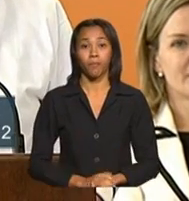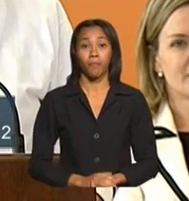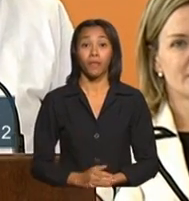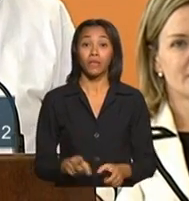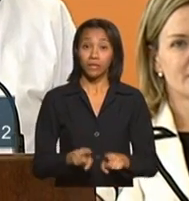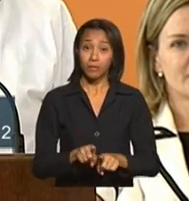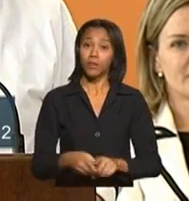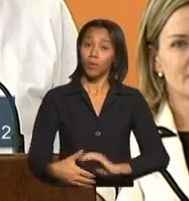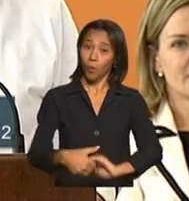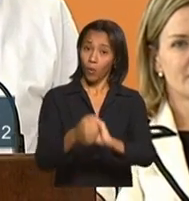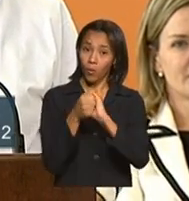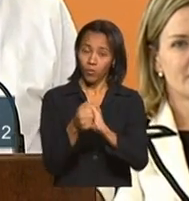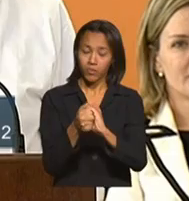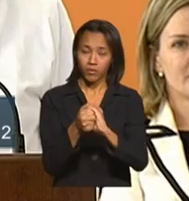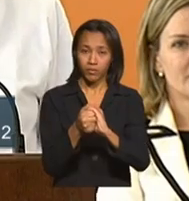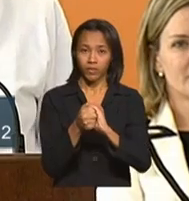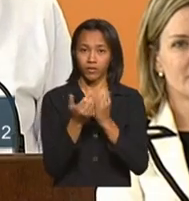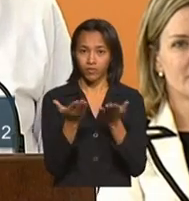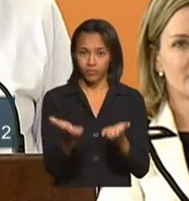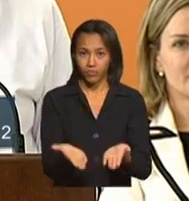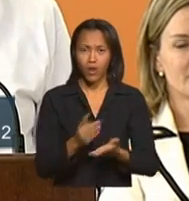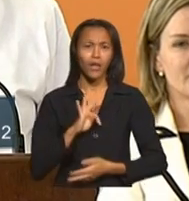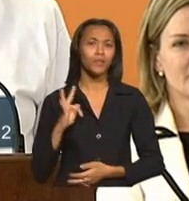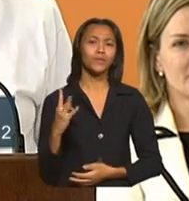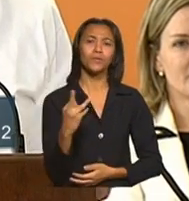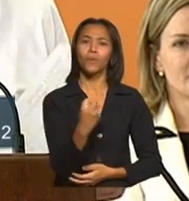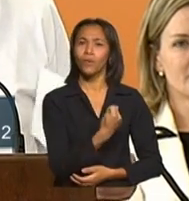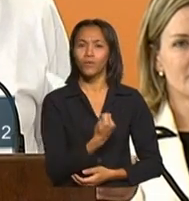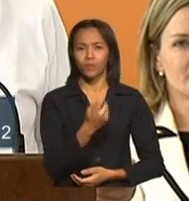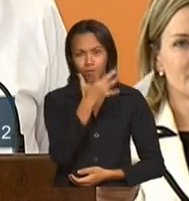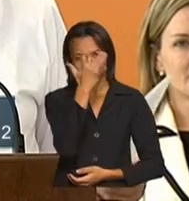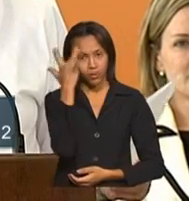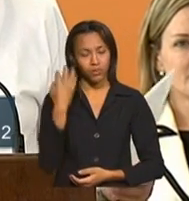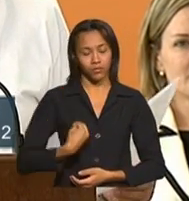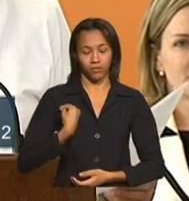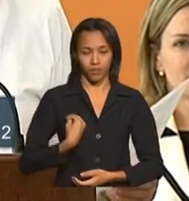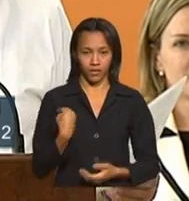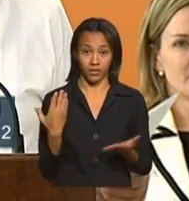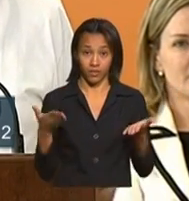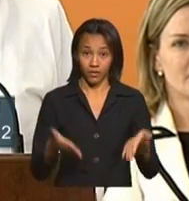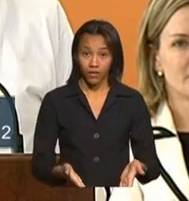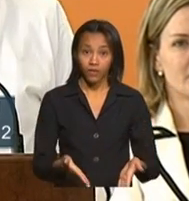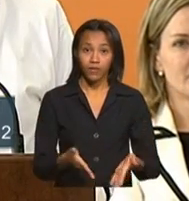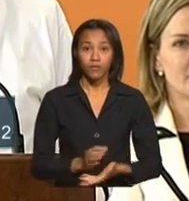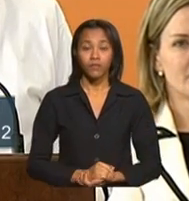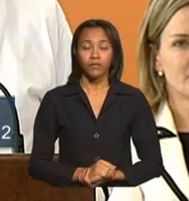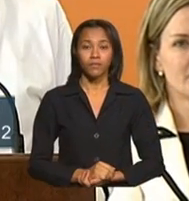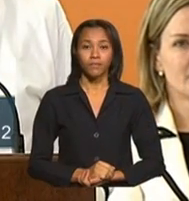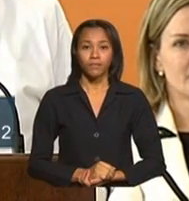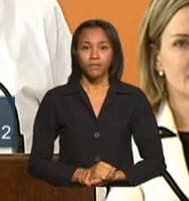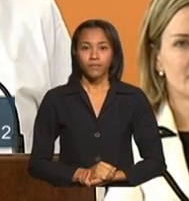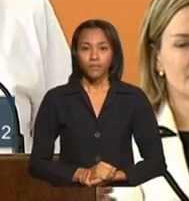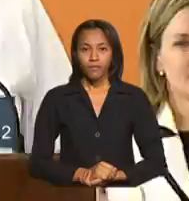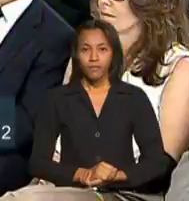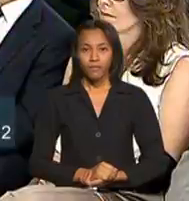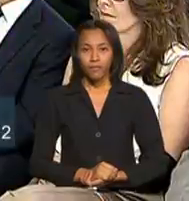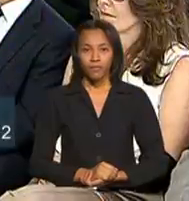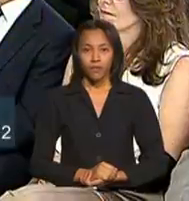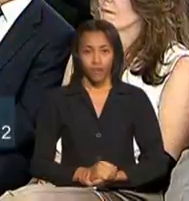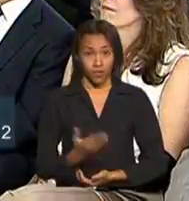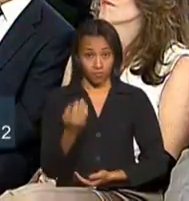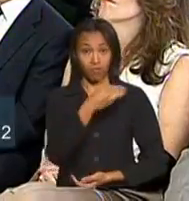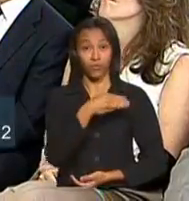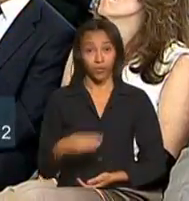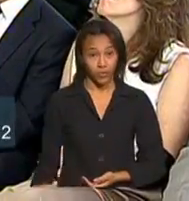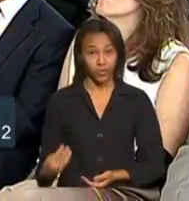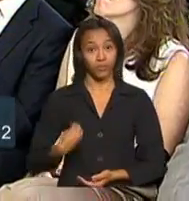Cumprimentar também a todos os presentes aqui, todos os